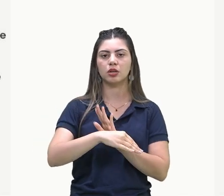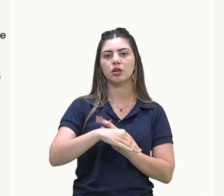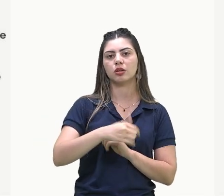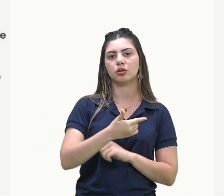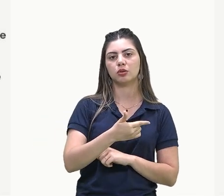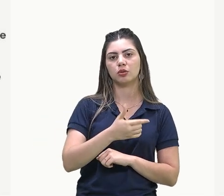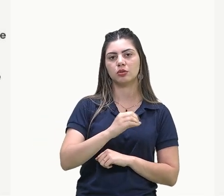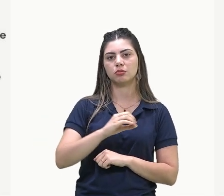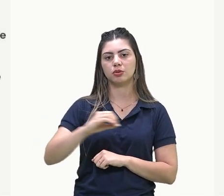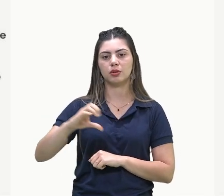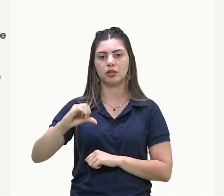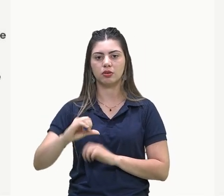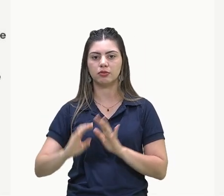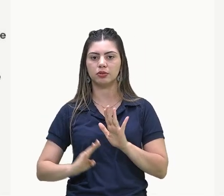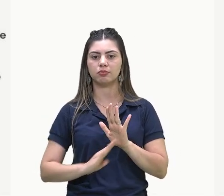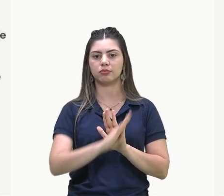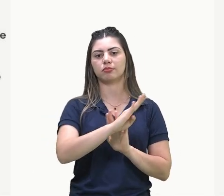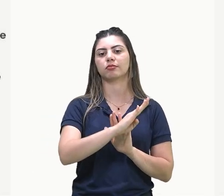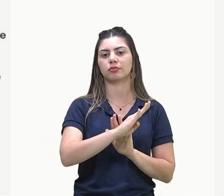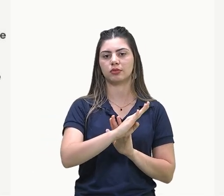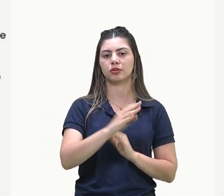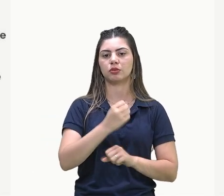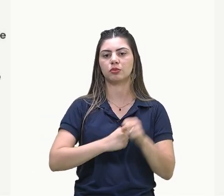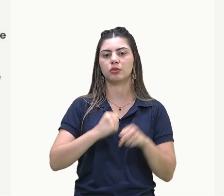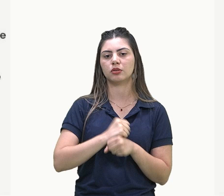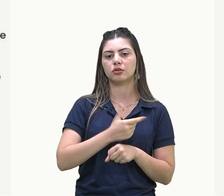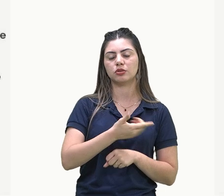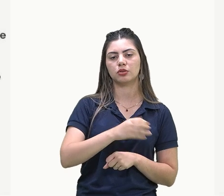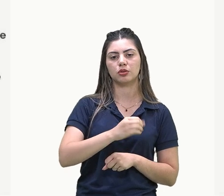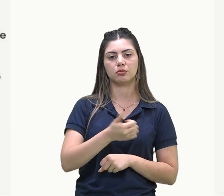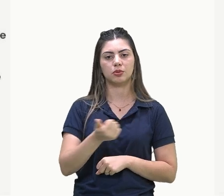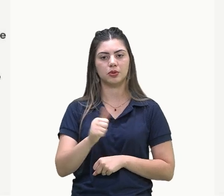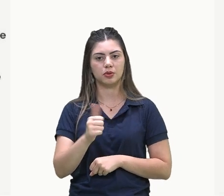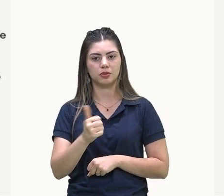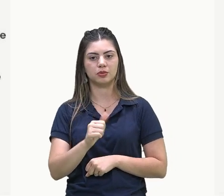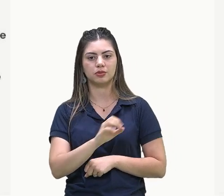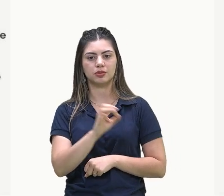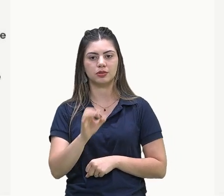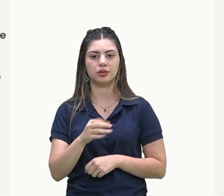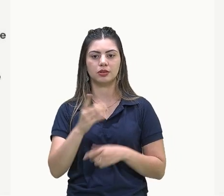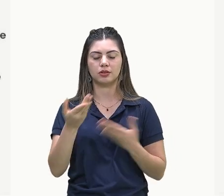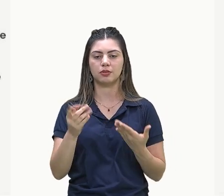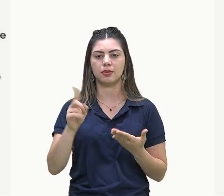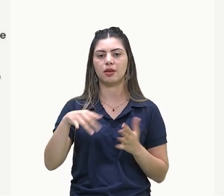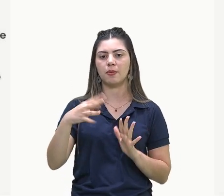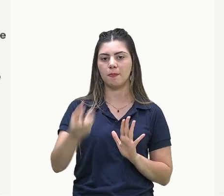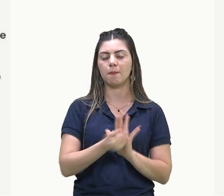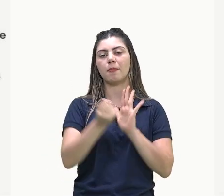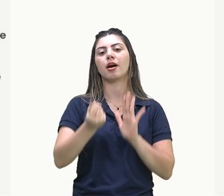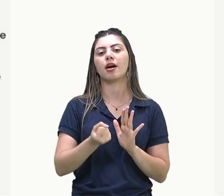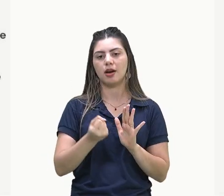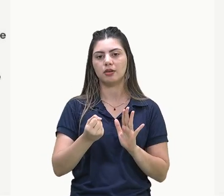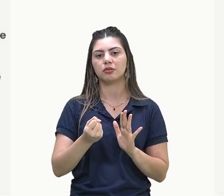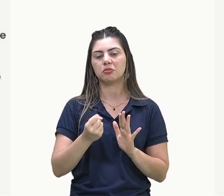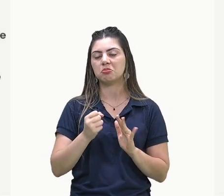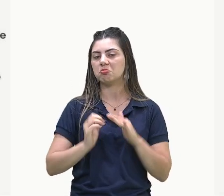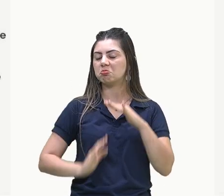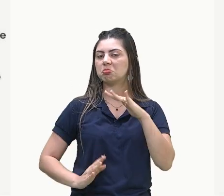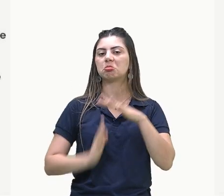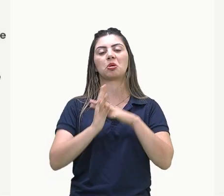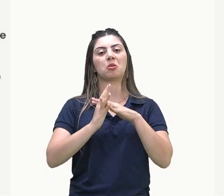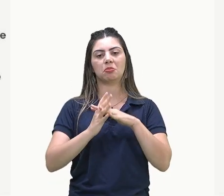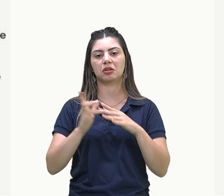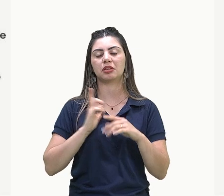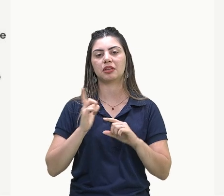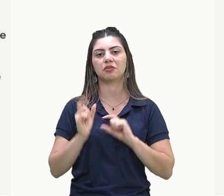2009, subindo novamente ali no ano de 2011, que vai ser um marco, né, da exportação entre